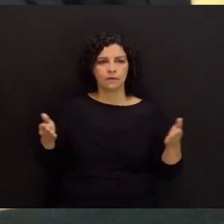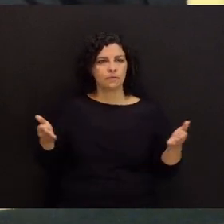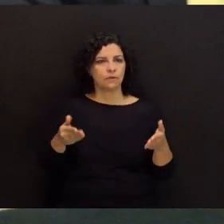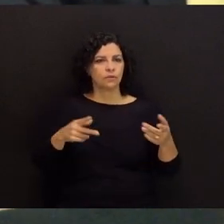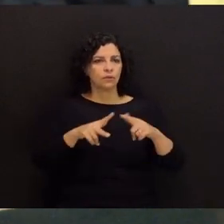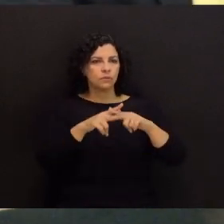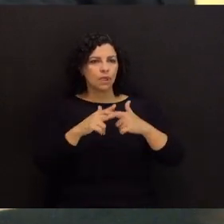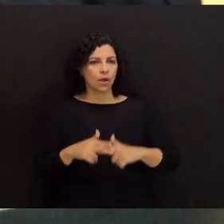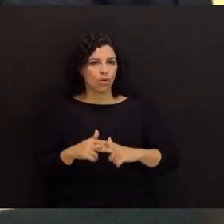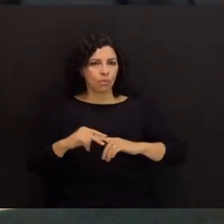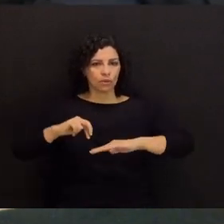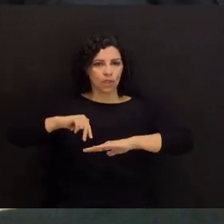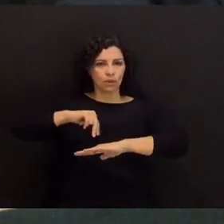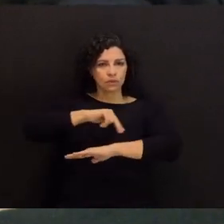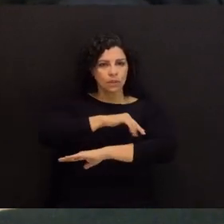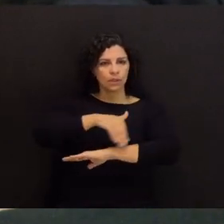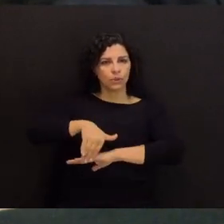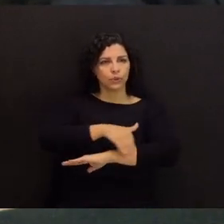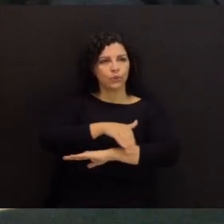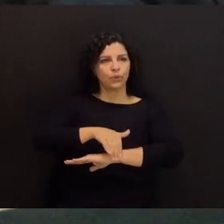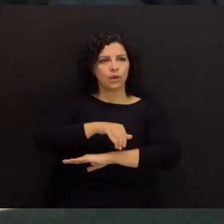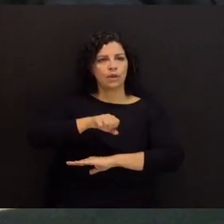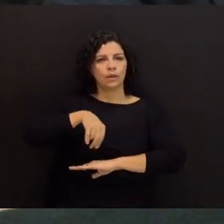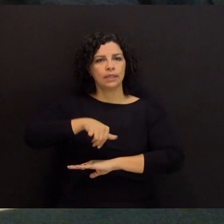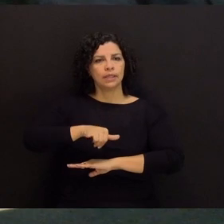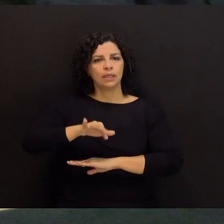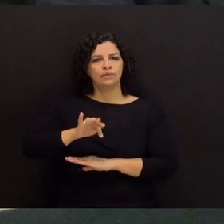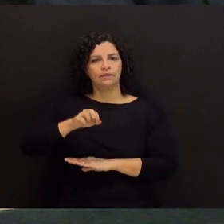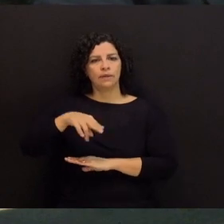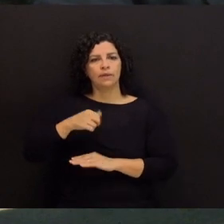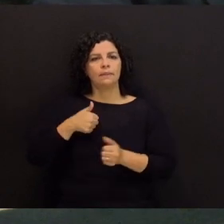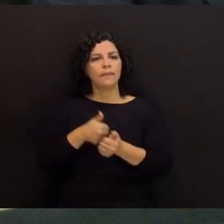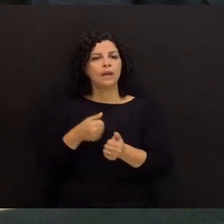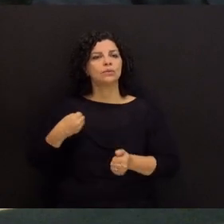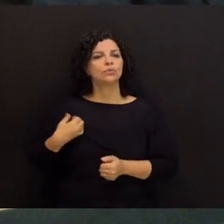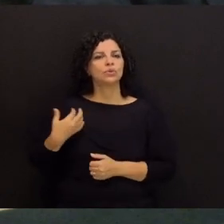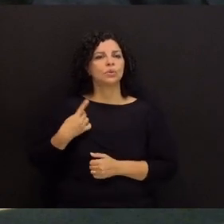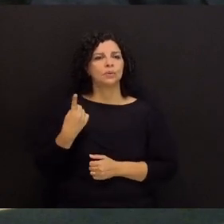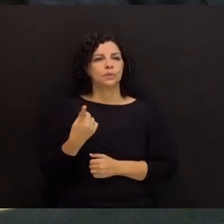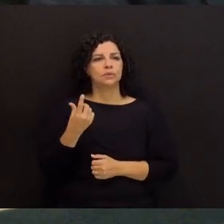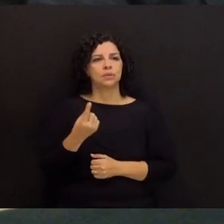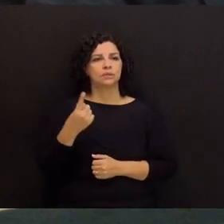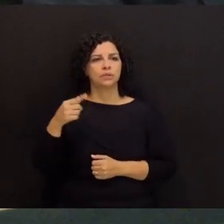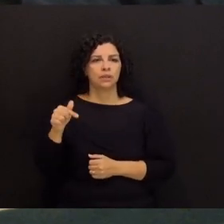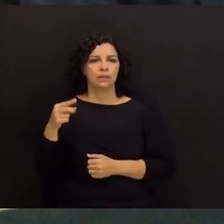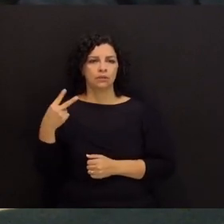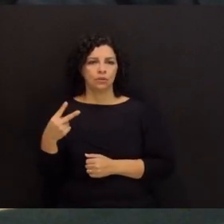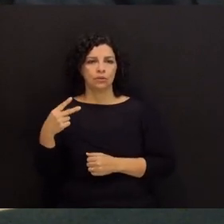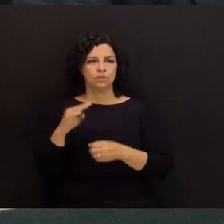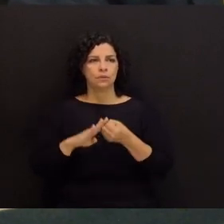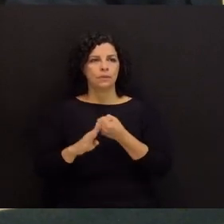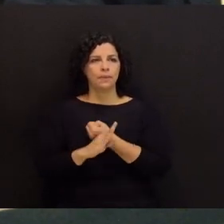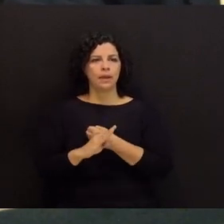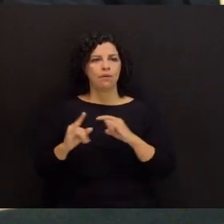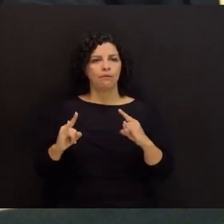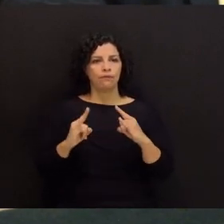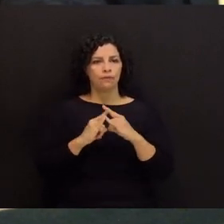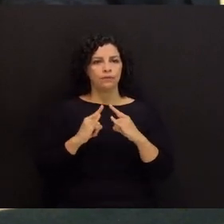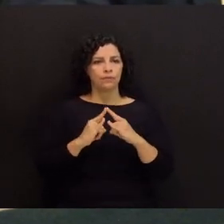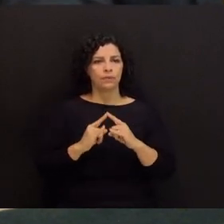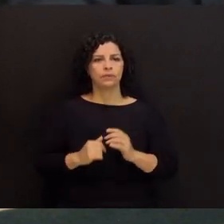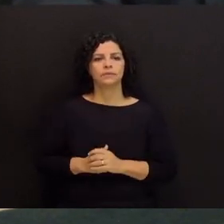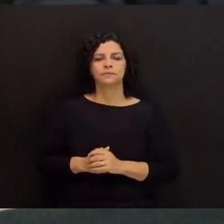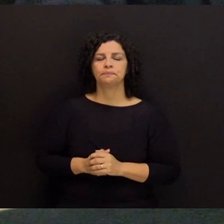o conserto de Calçada na rua ang Frank no próximo número 1172 no bairro Afonso Pena